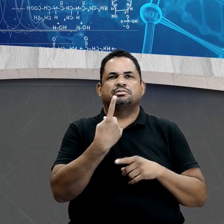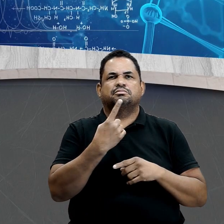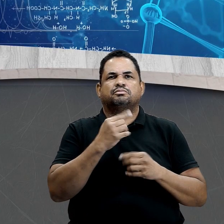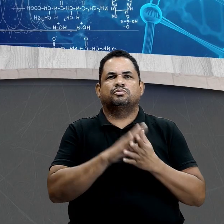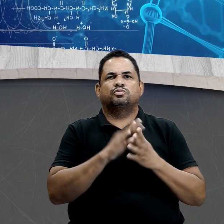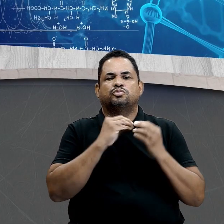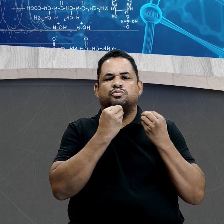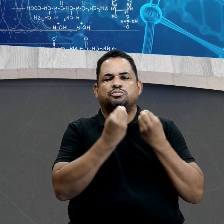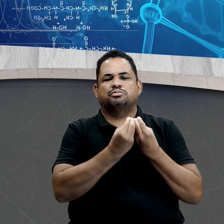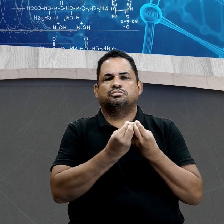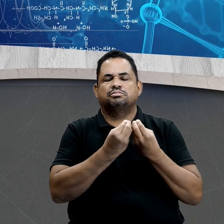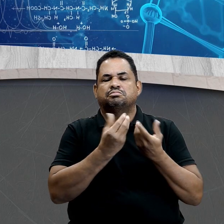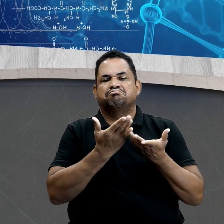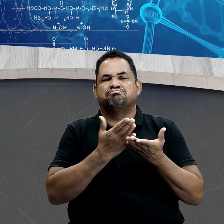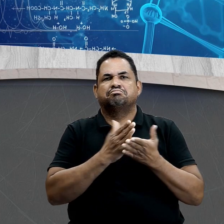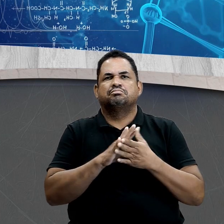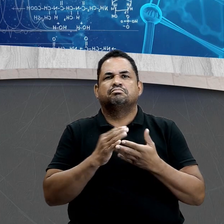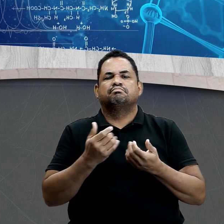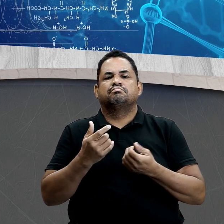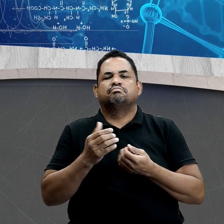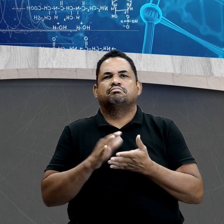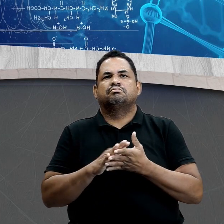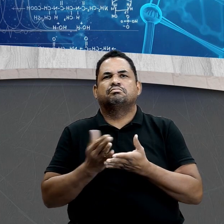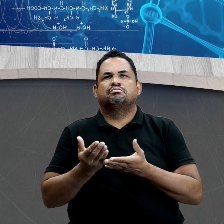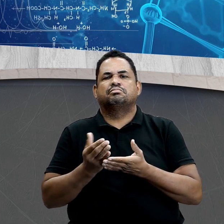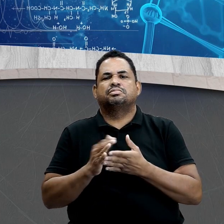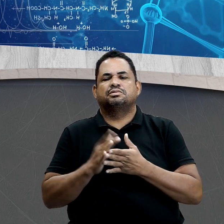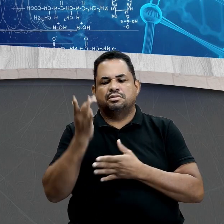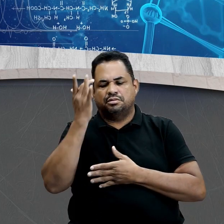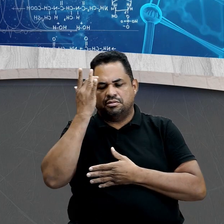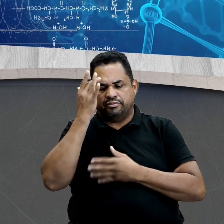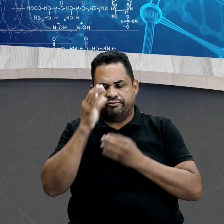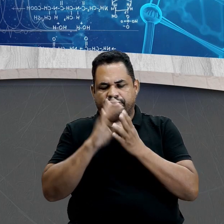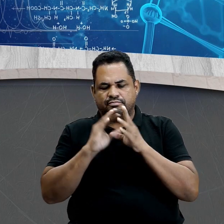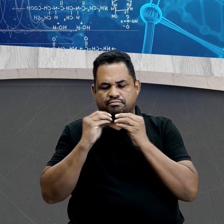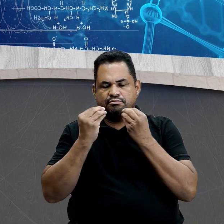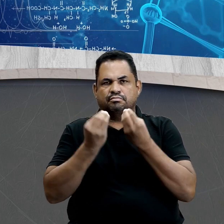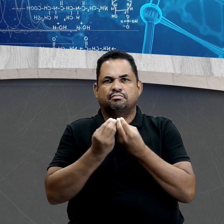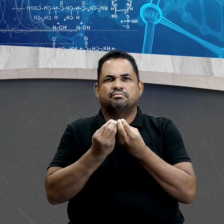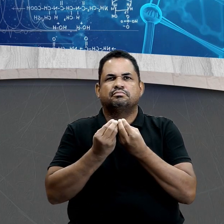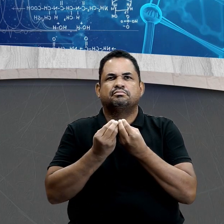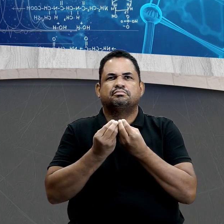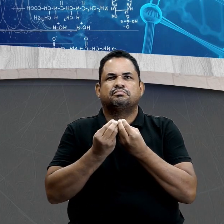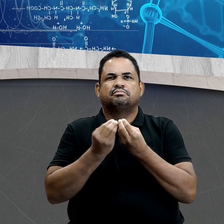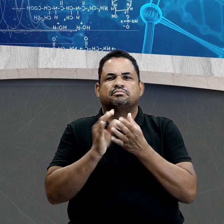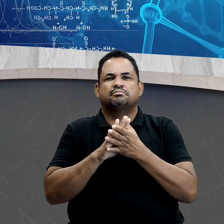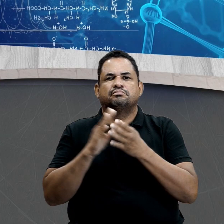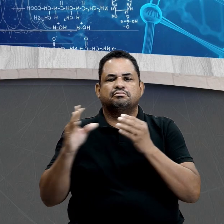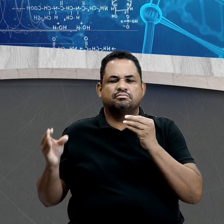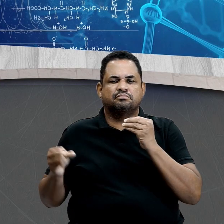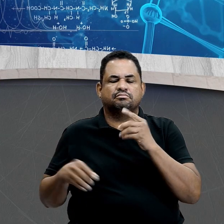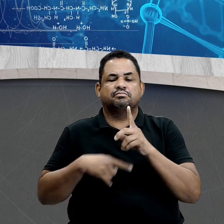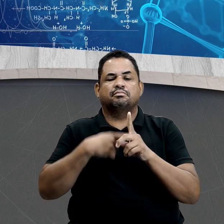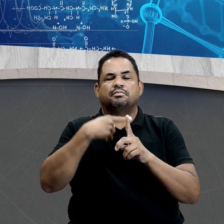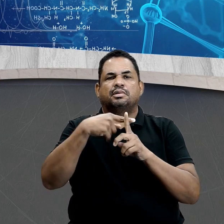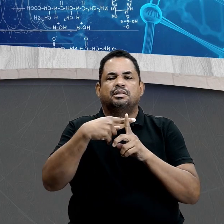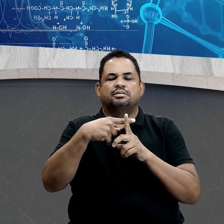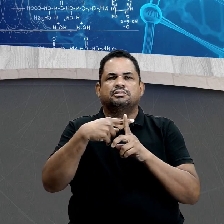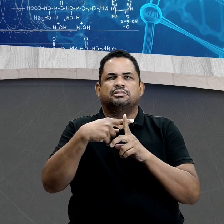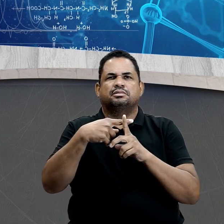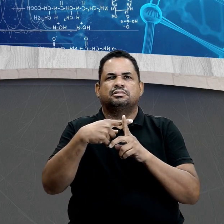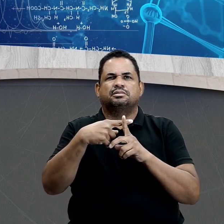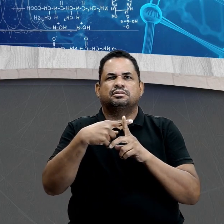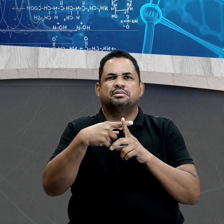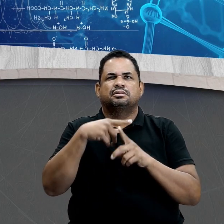ou como produto, você coloca a fórmula de uma substância e você acresce o sinal de mais. Eu vou